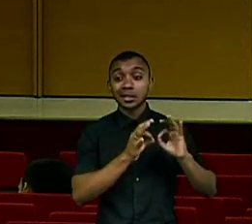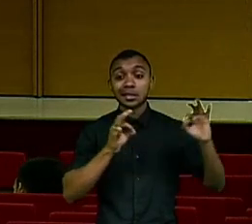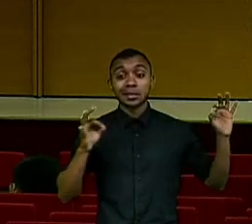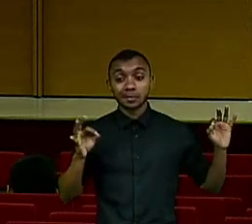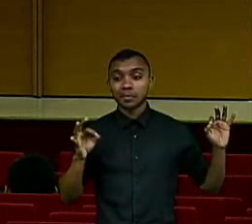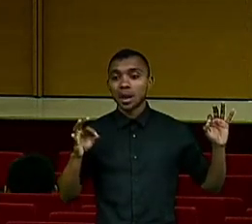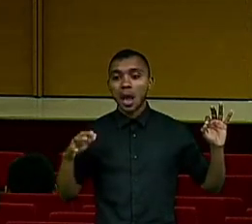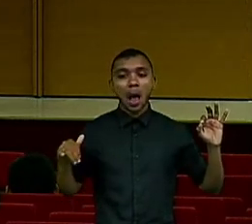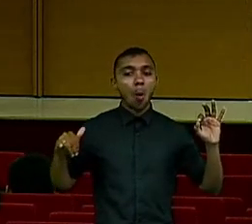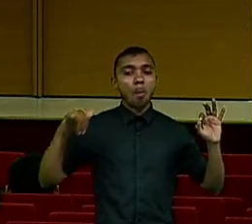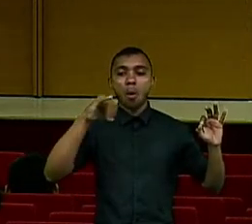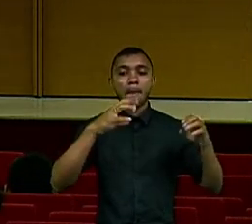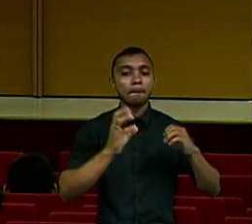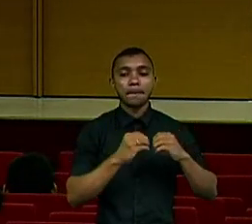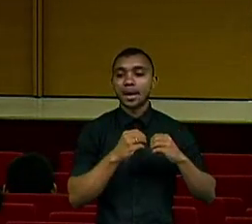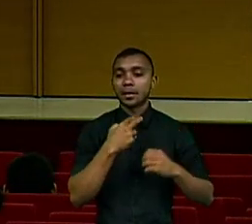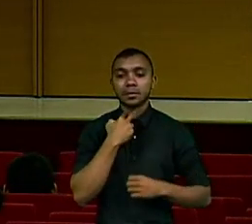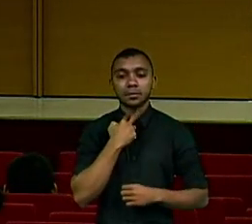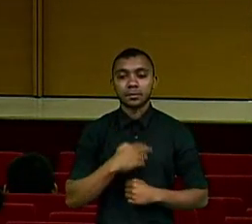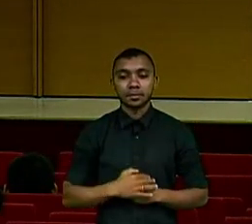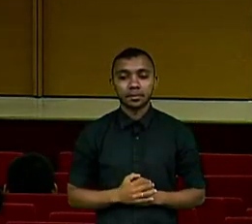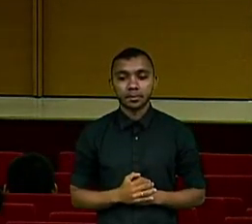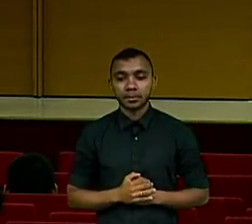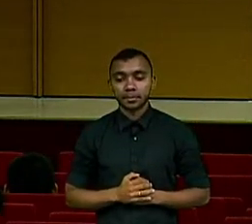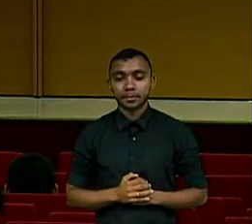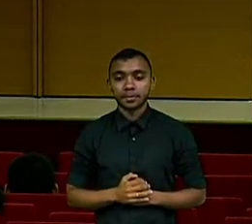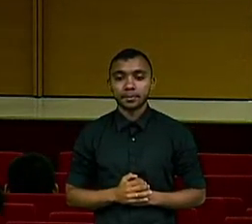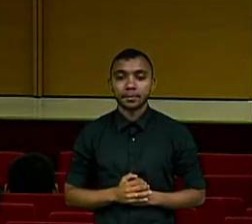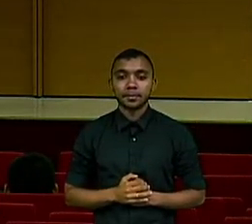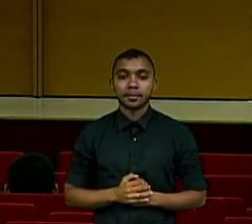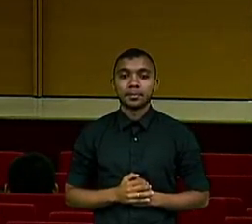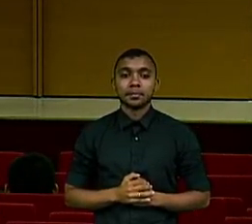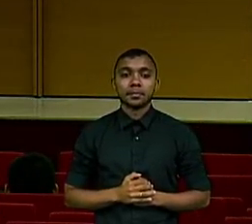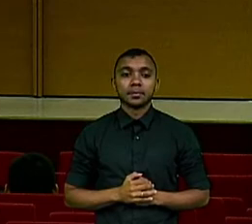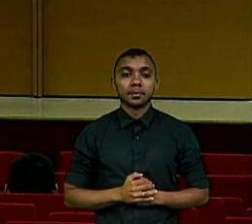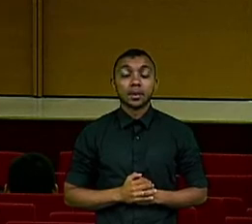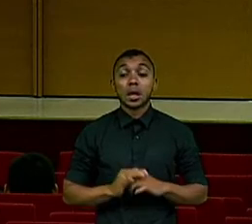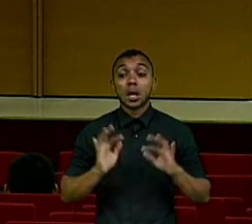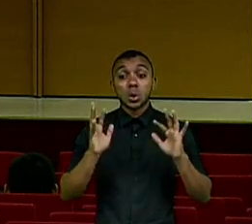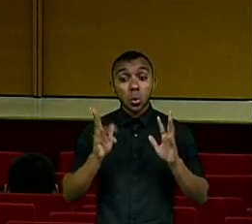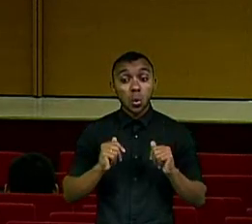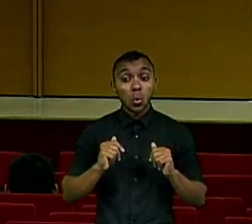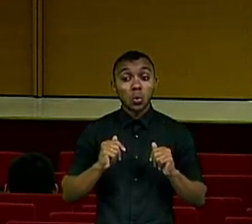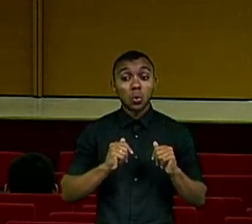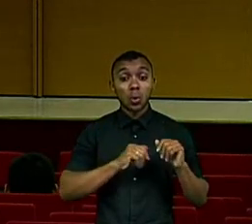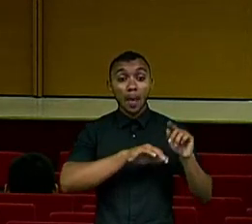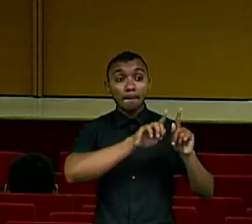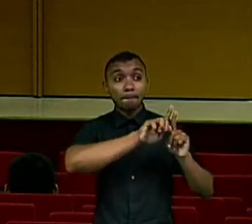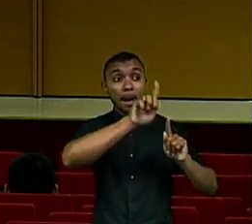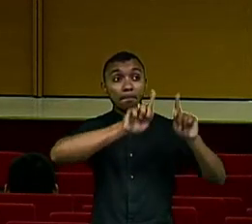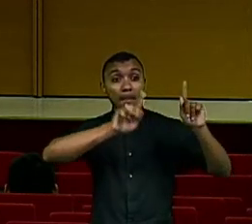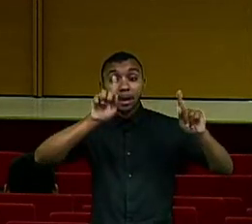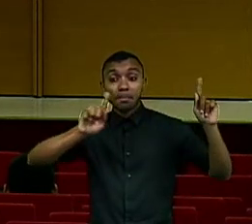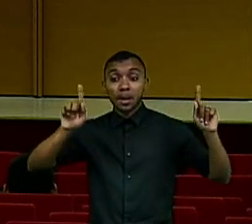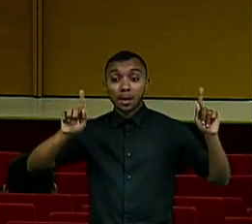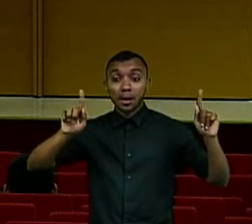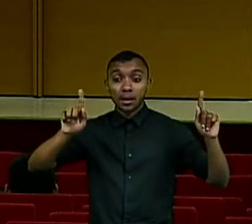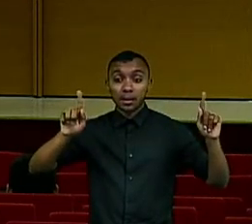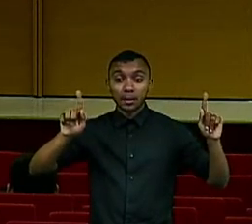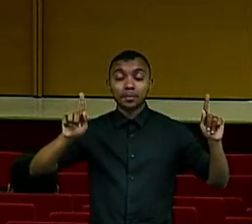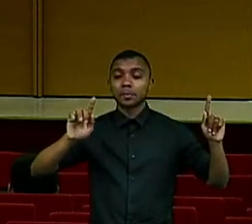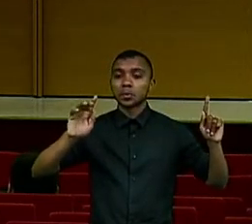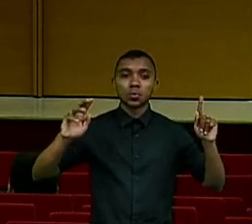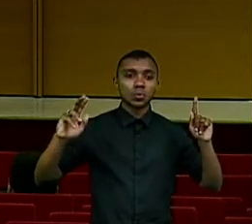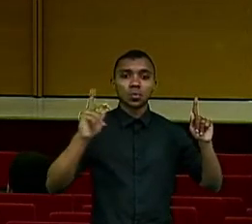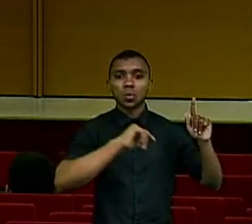aeroportos agora todas as ondas olha o que é que eu tô dizendo todas as ondas